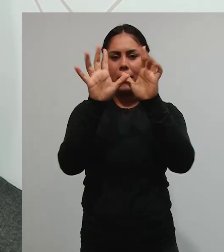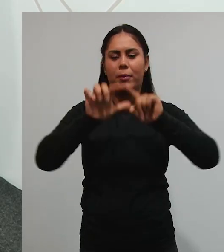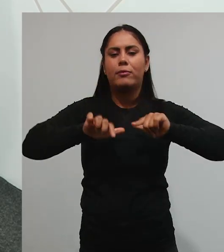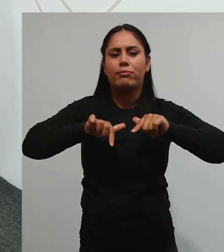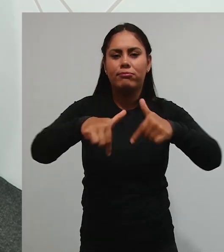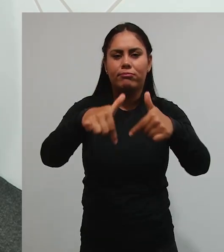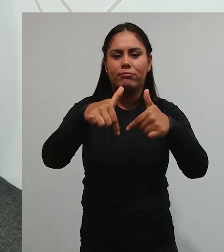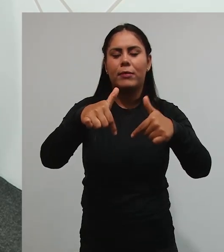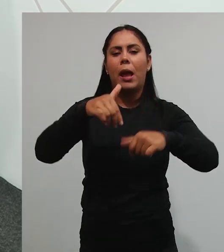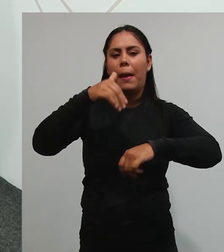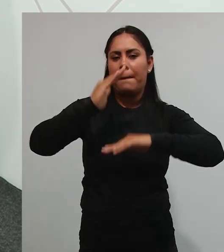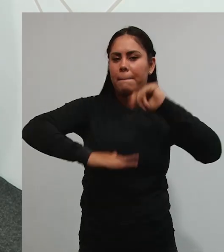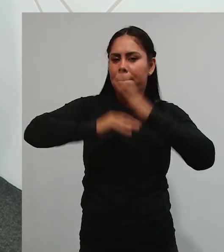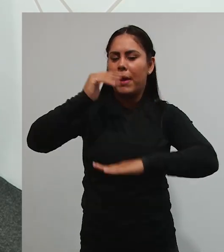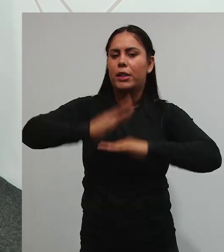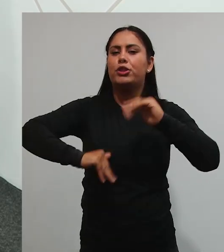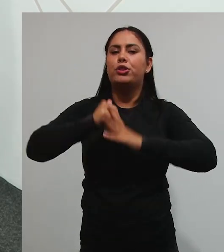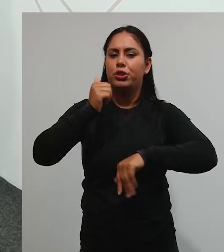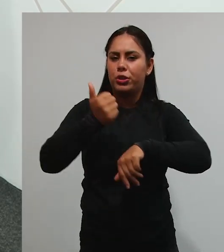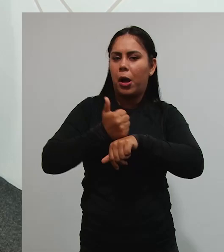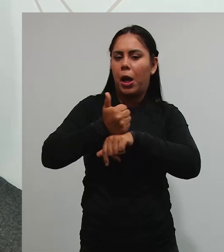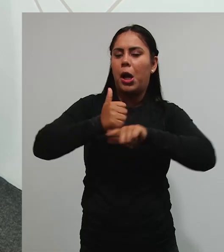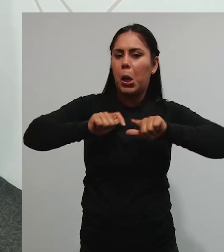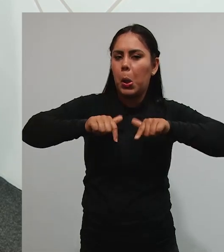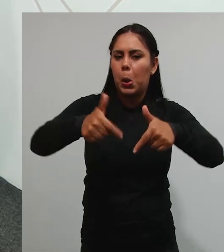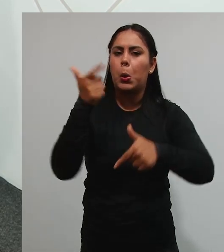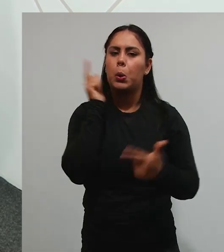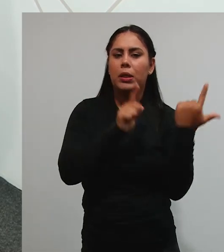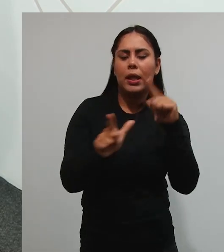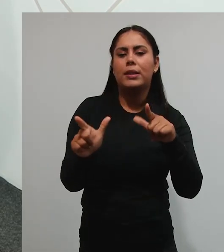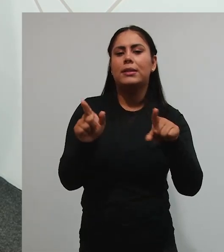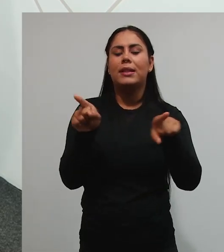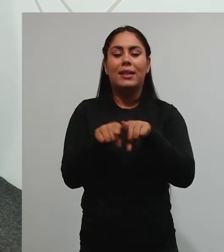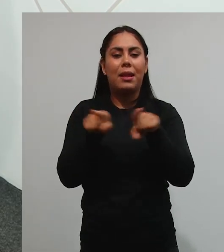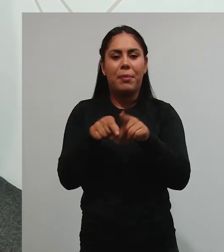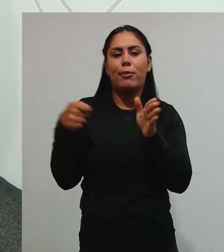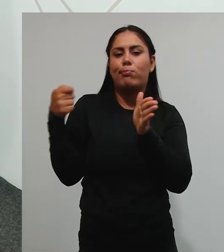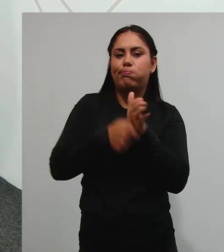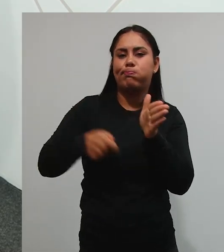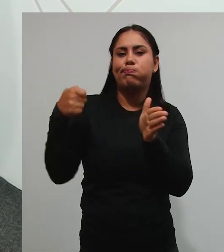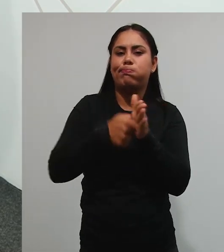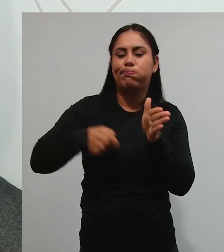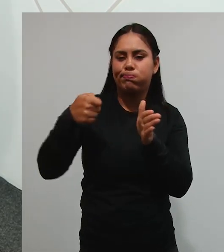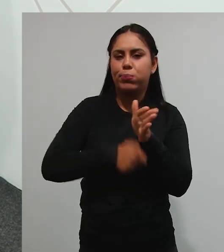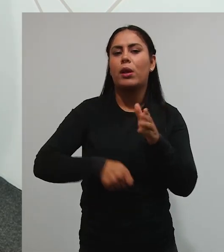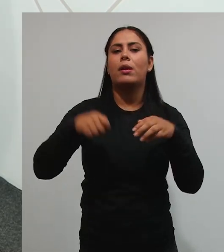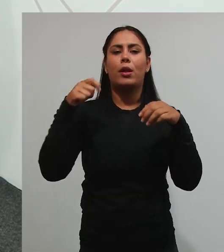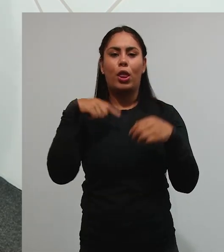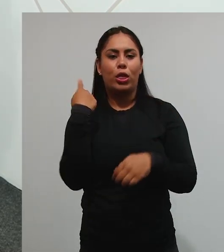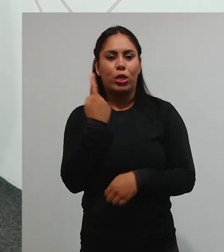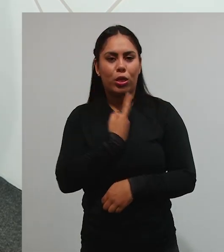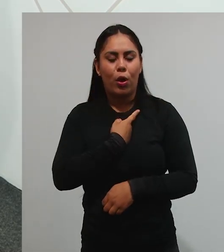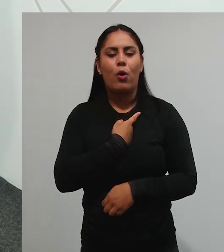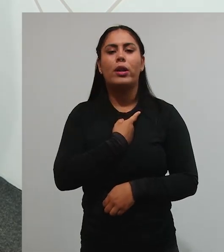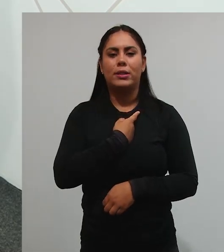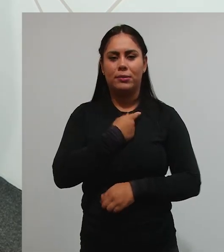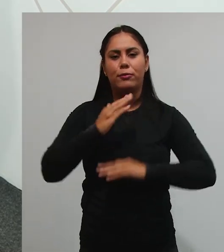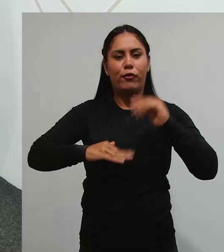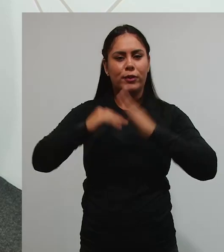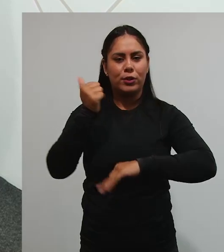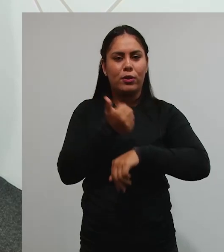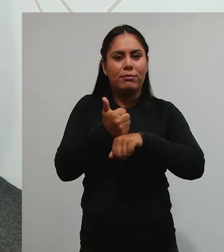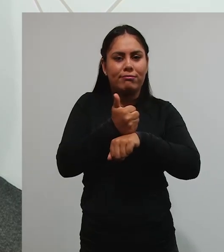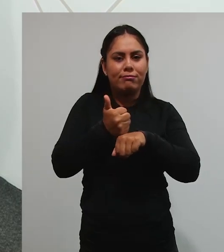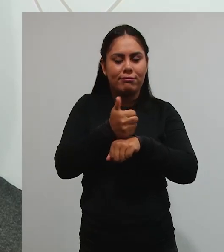dar condições para que essa prática possa ser realizada, quanto ainda de luta é necessário que